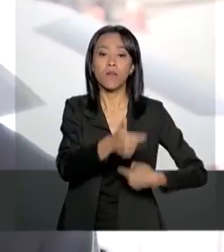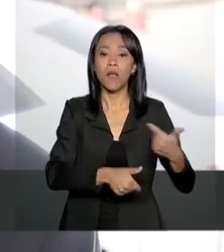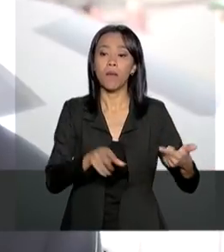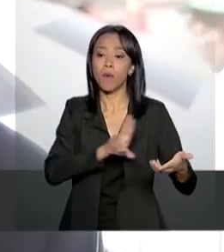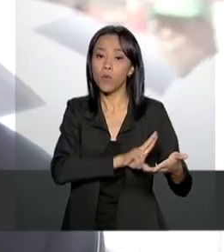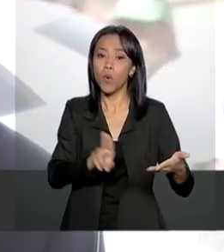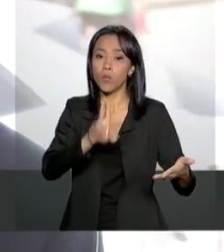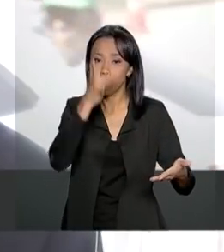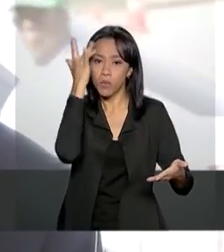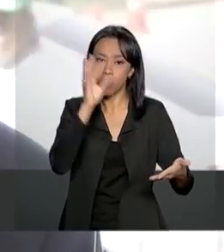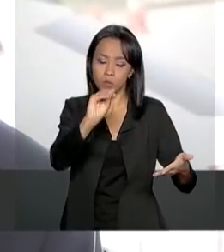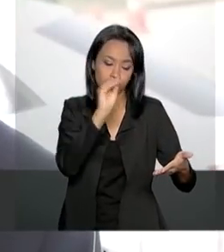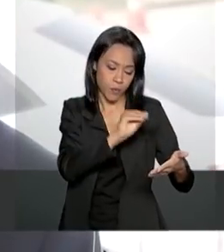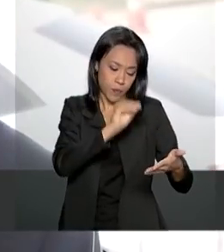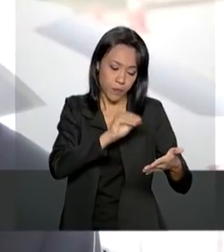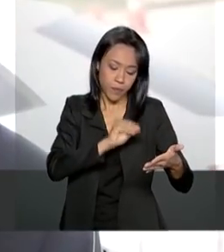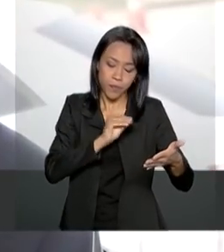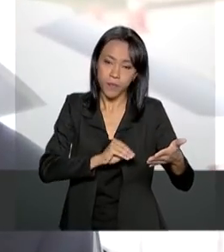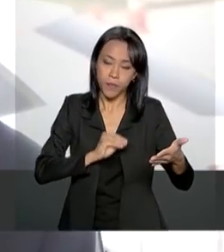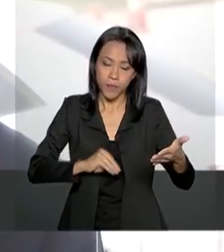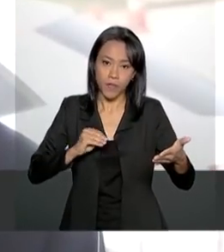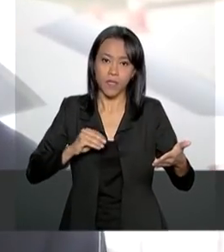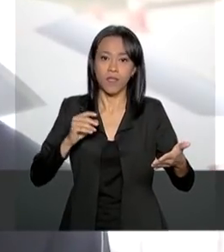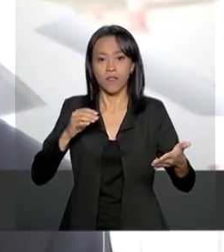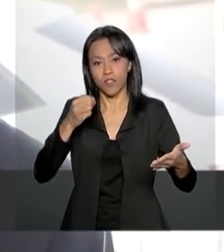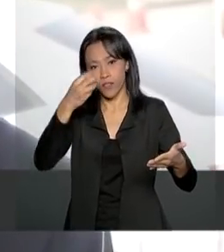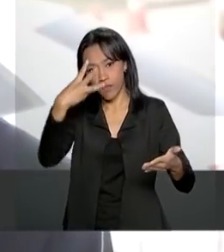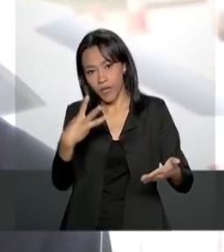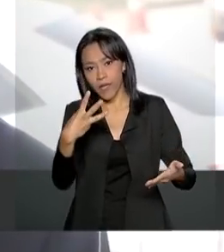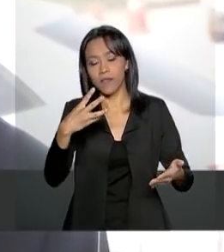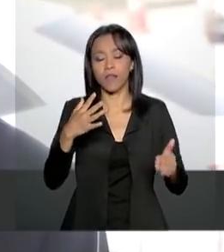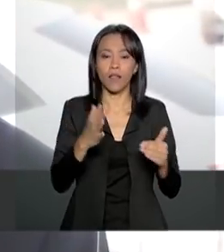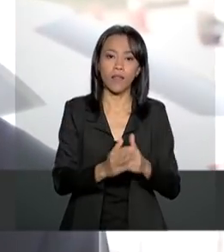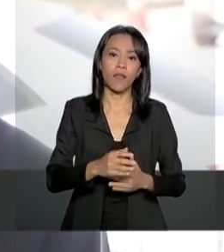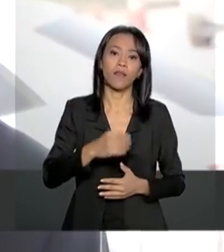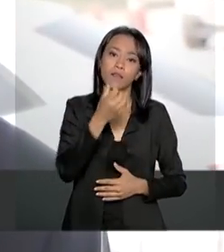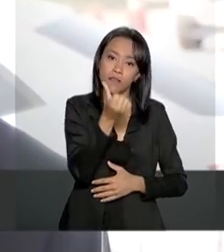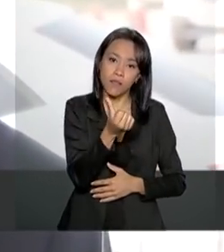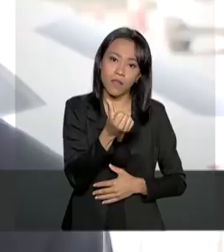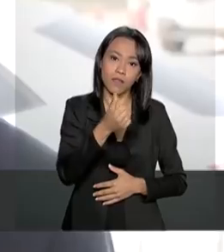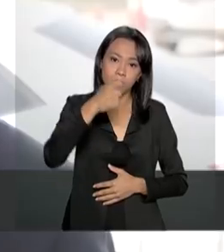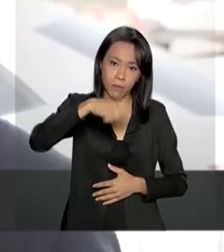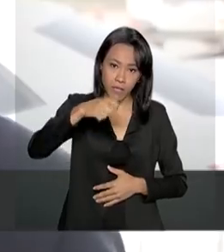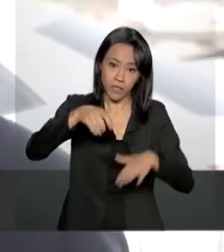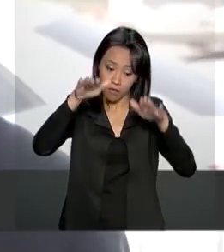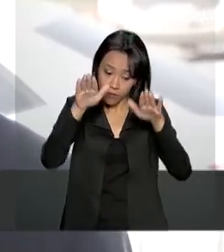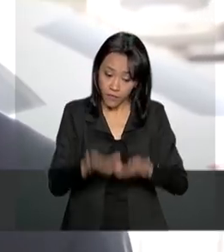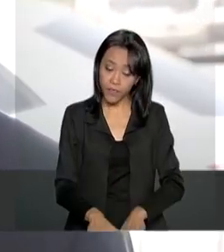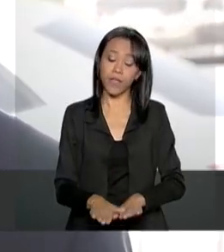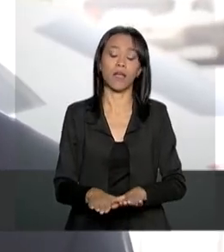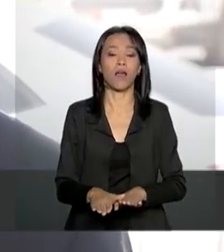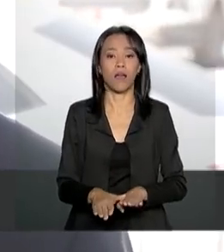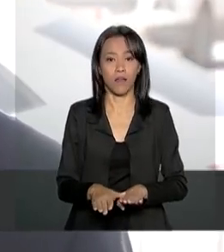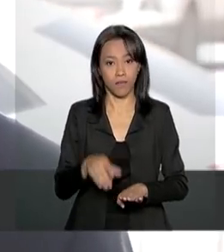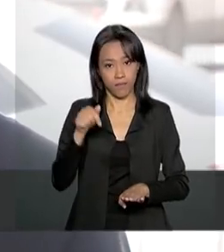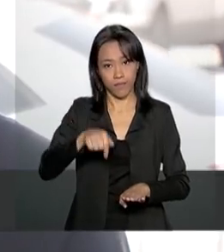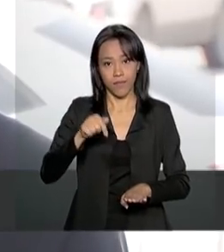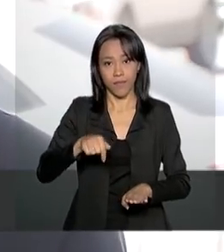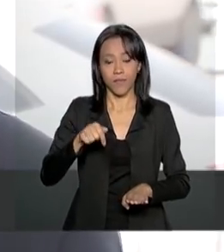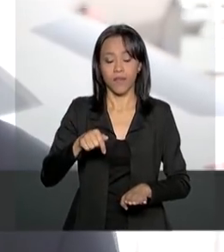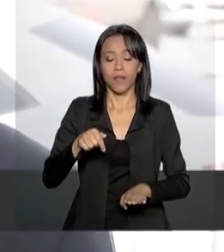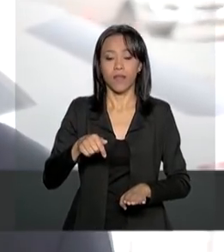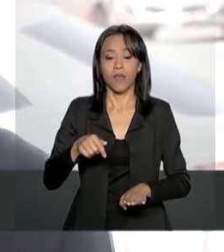está trazendo esse compromisso de ficar de 3 a 6 meses no município de Brumadinho, onde não é sede da Defensoria